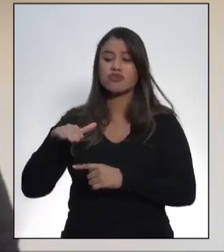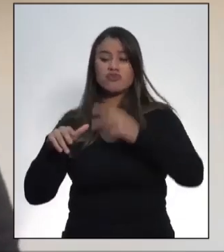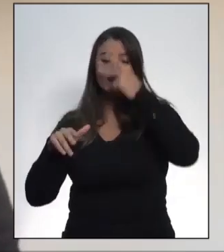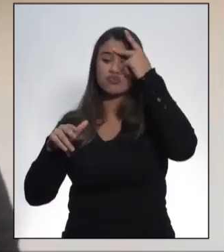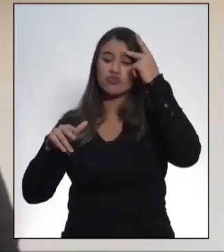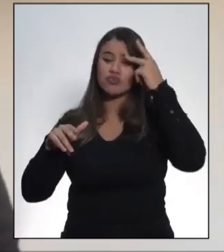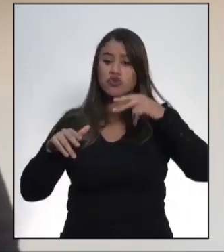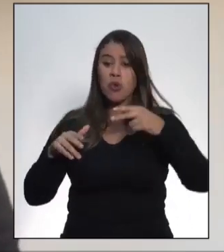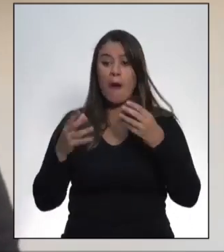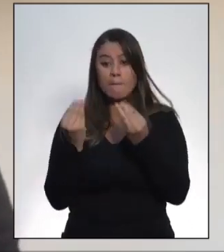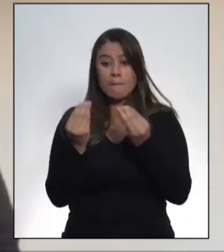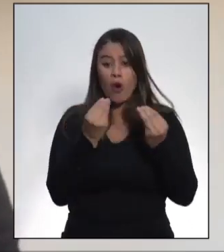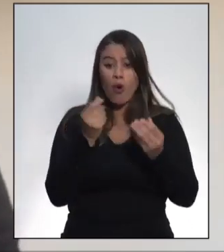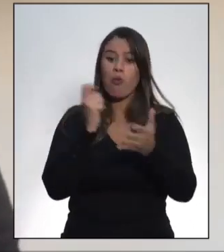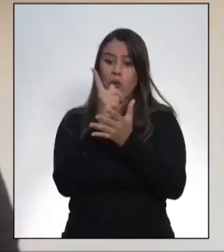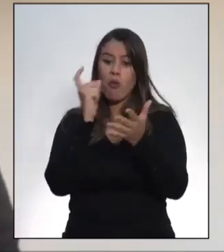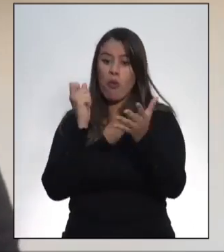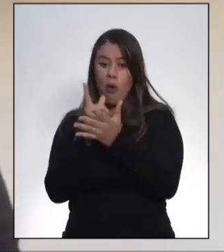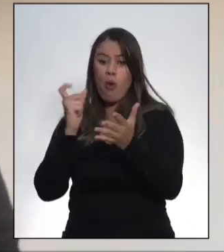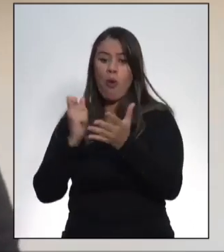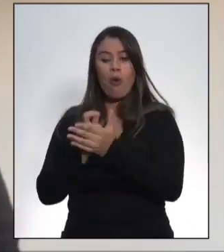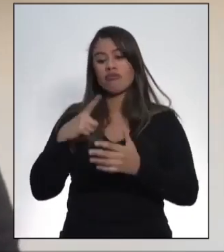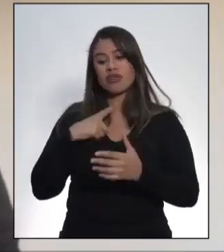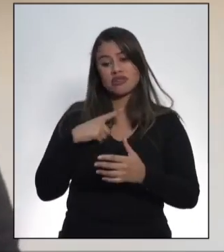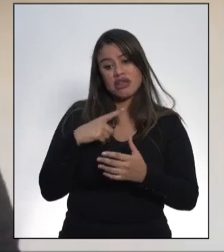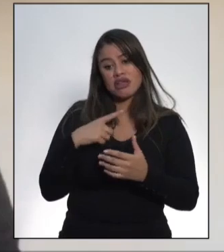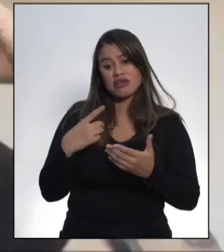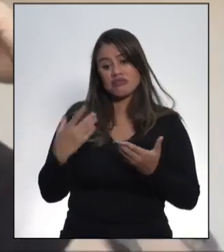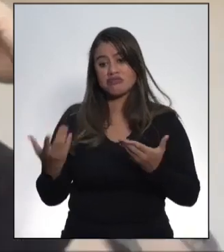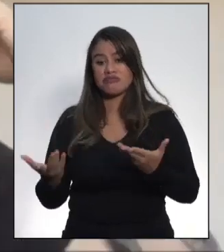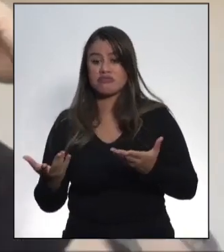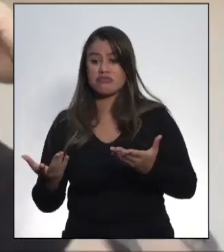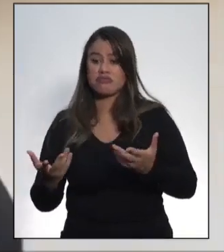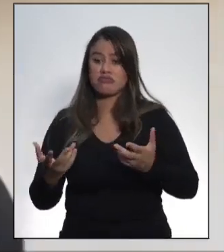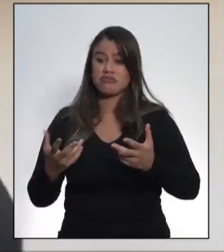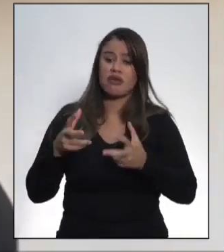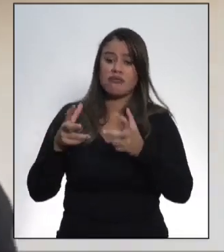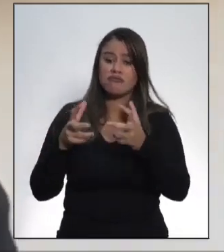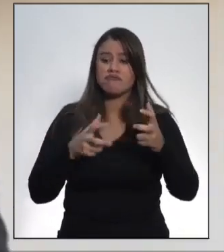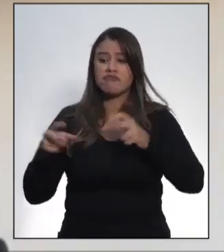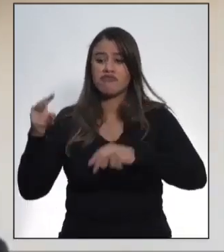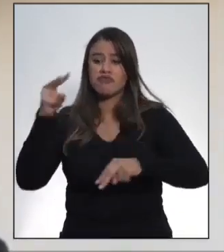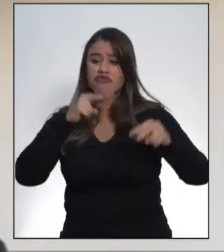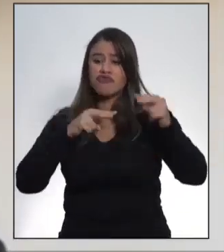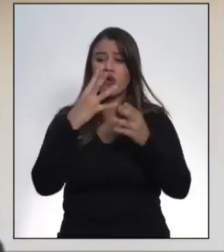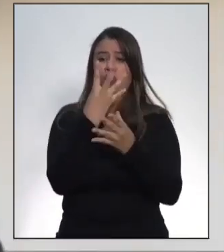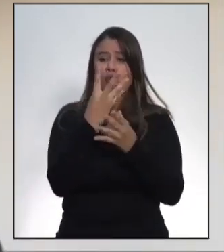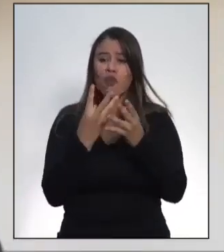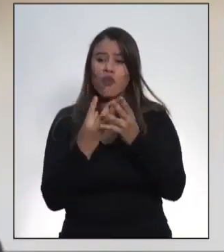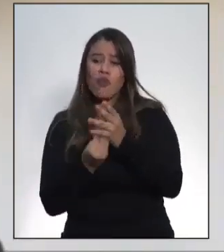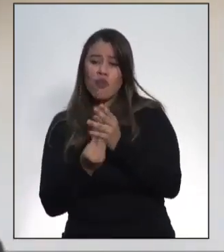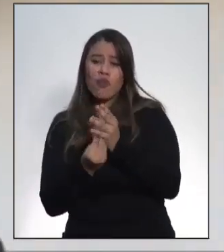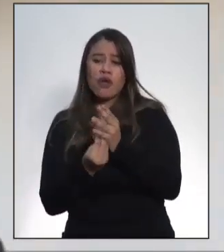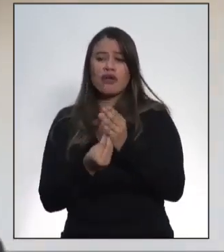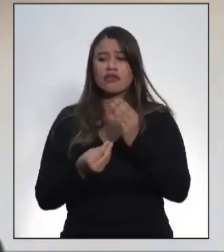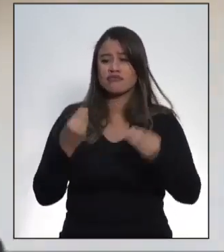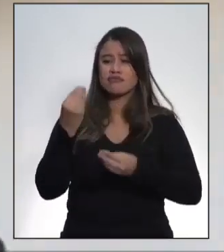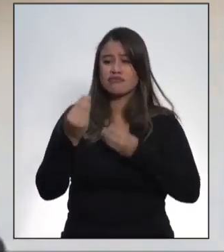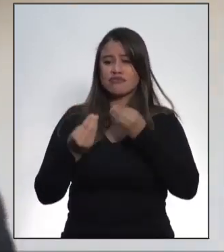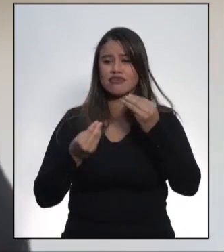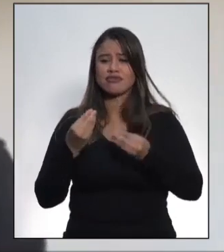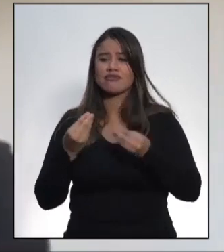gente. Então, você pode ter uma visão artística sobre as fotografias e tentar vender as suas fotos